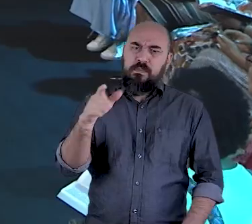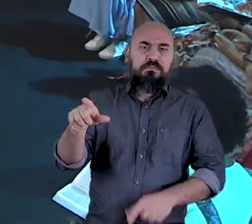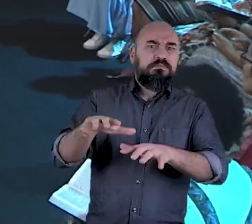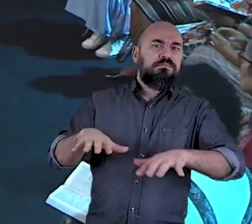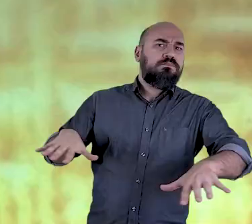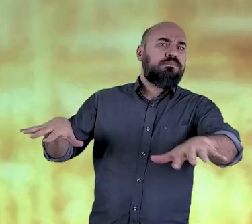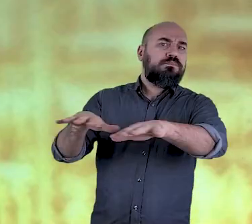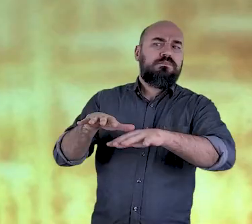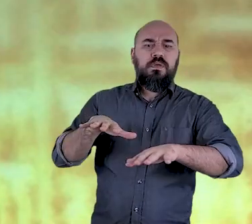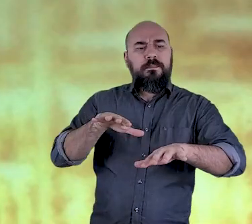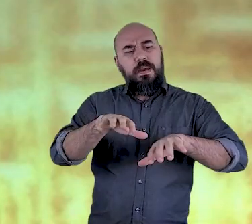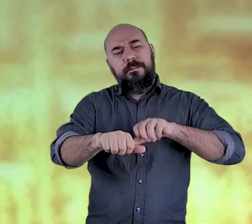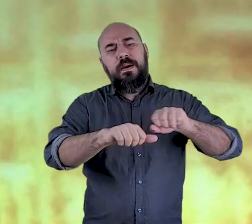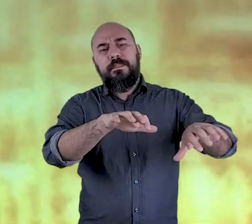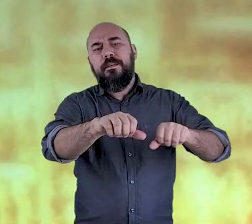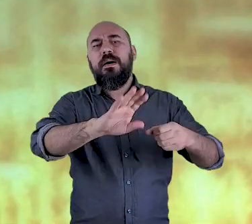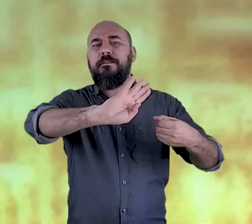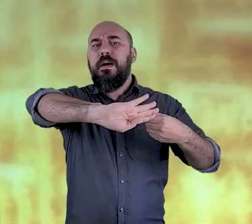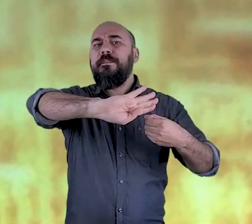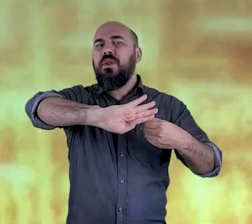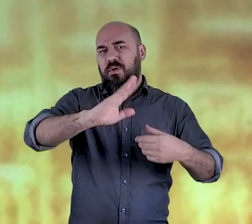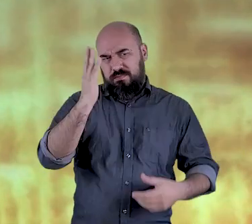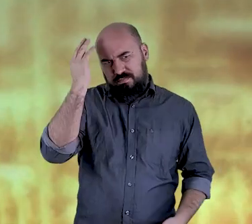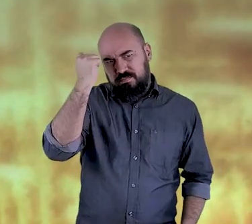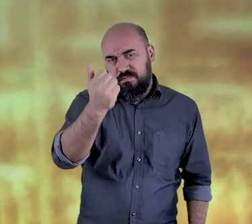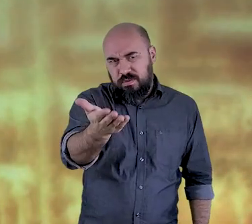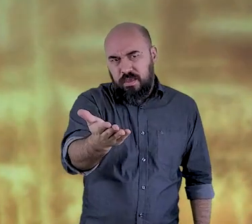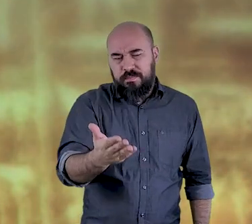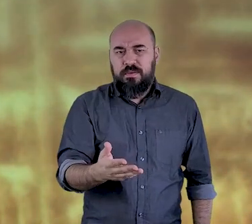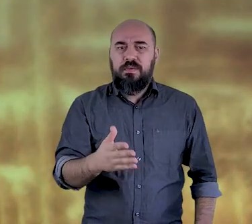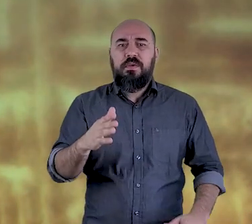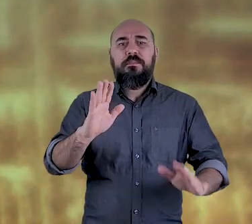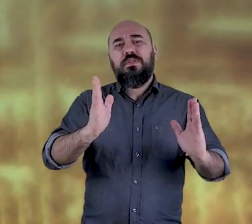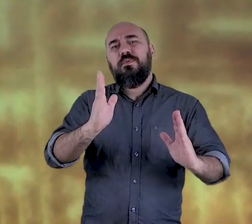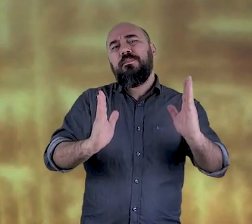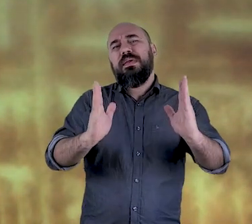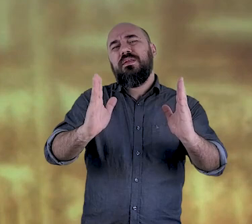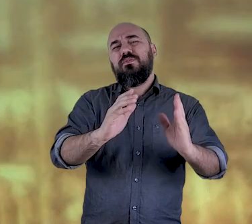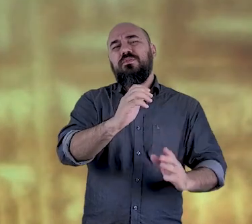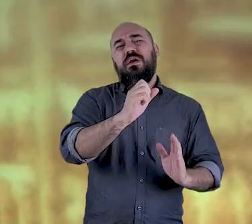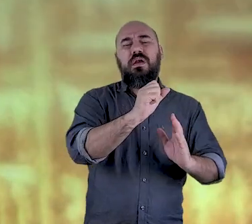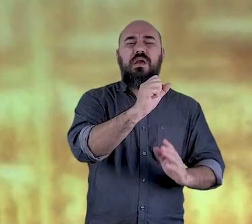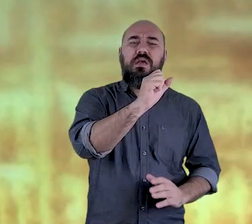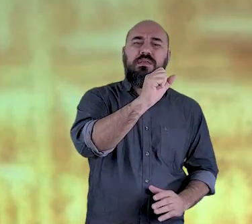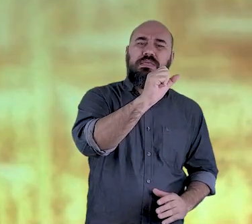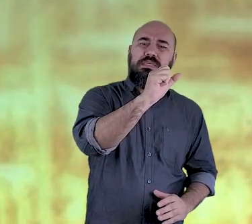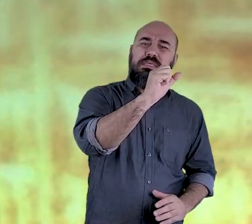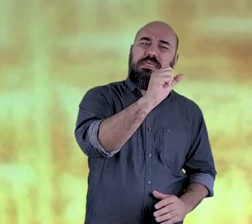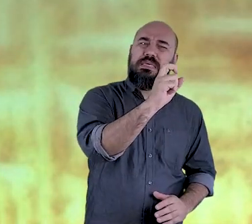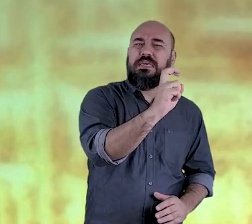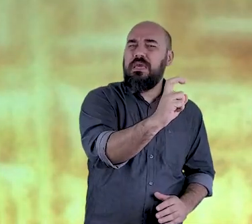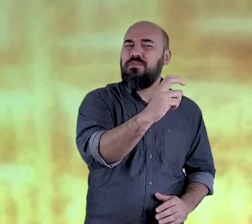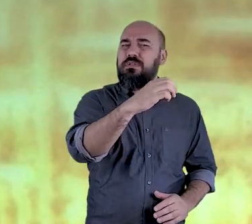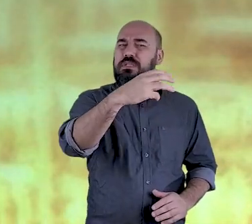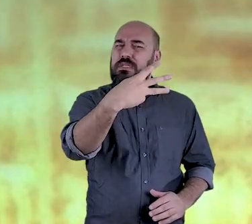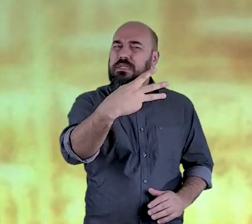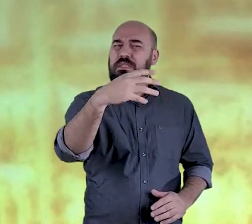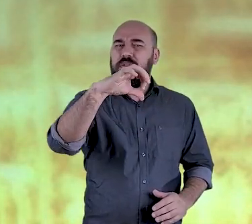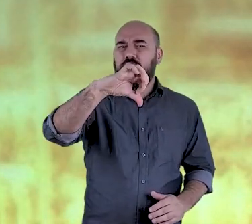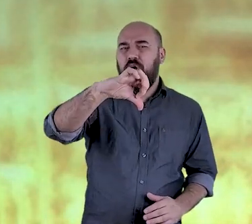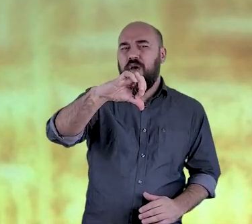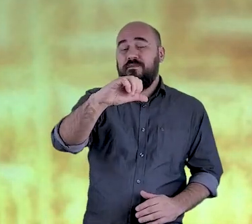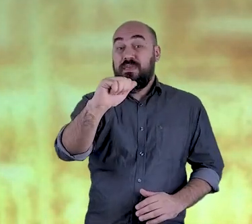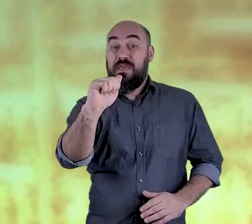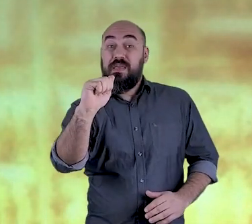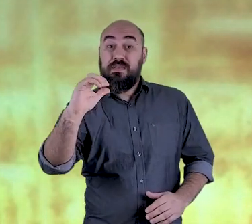eles derrotaram os babilônios no ano 539 antes de Cristo Daniel foi